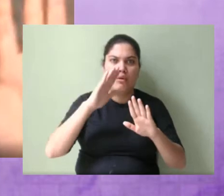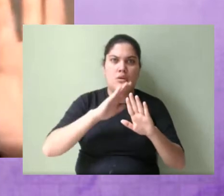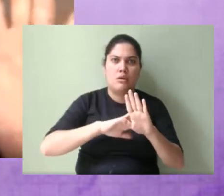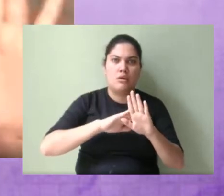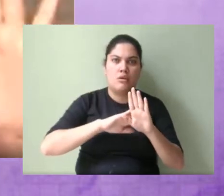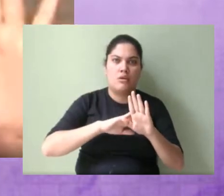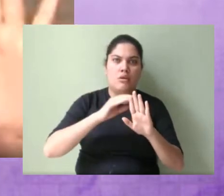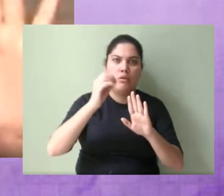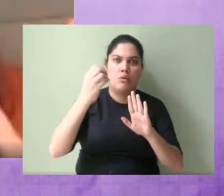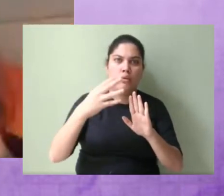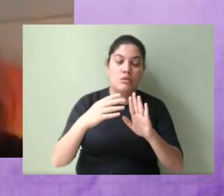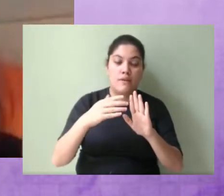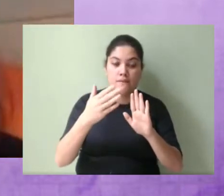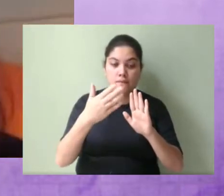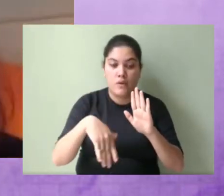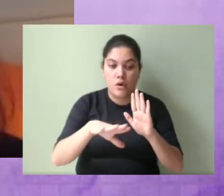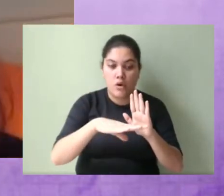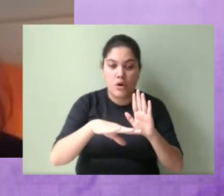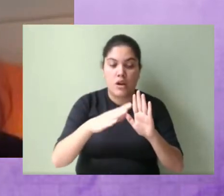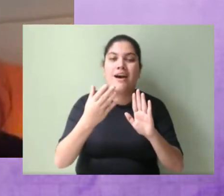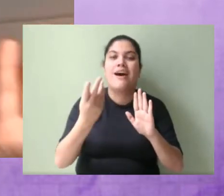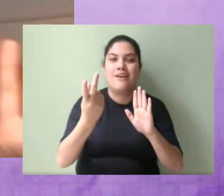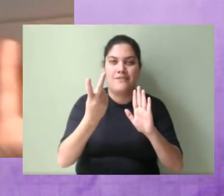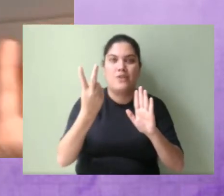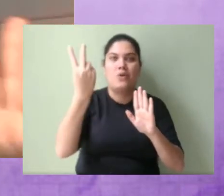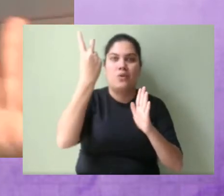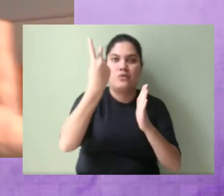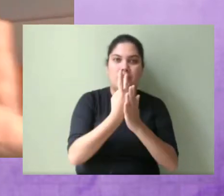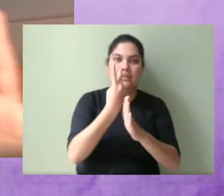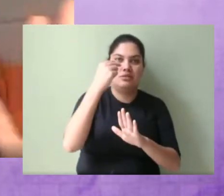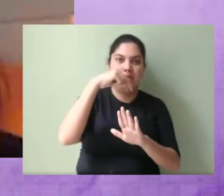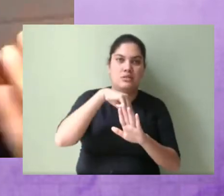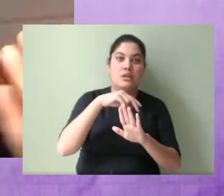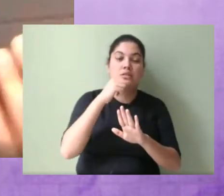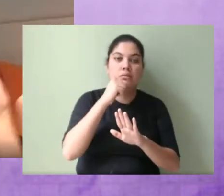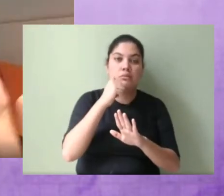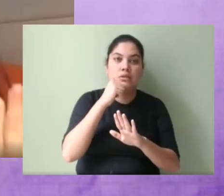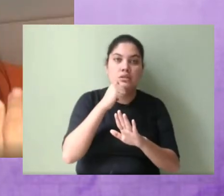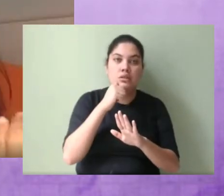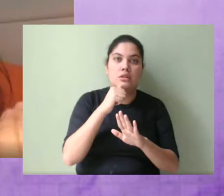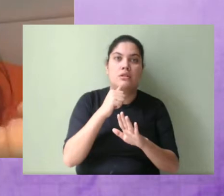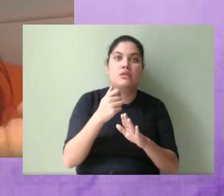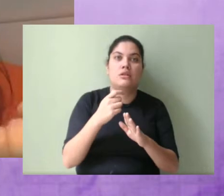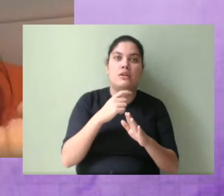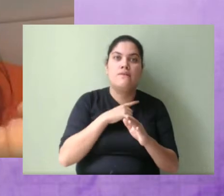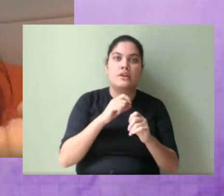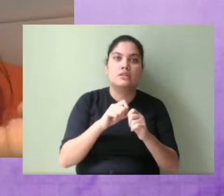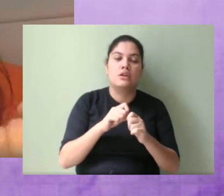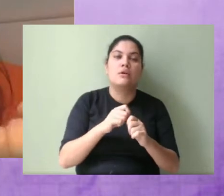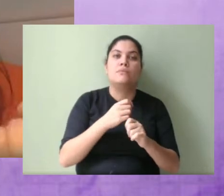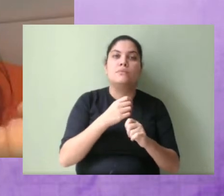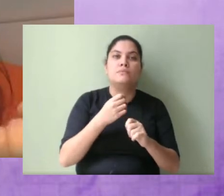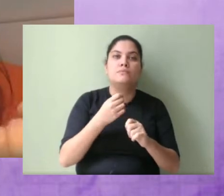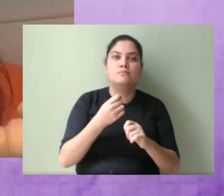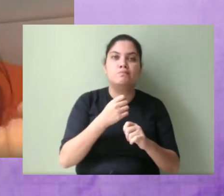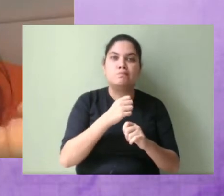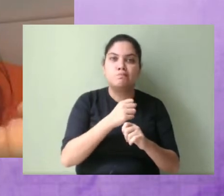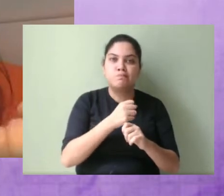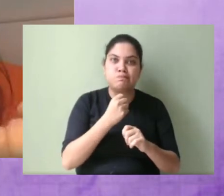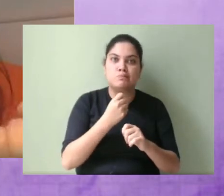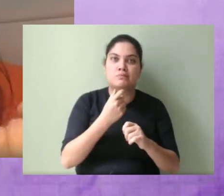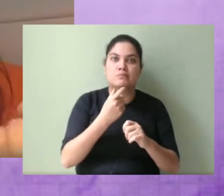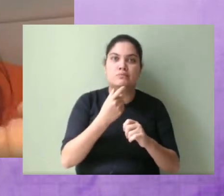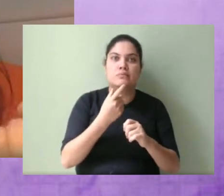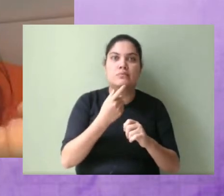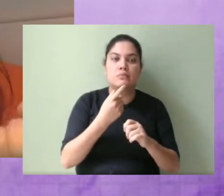aqui, as salas de leitura dentro da biblioteca, elas são com um espelho que quem está dentro não vê o que está lá fora, ele é a prova de luz, mas quem está